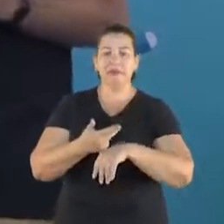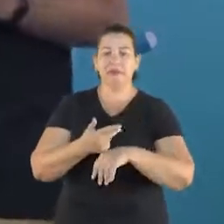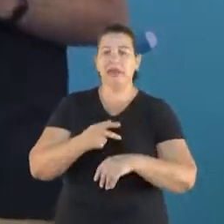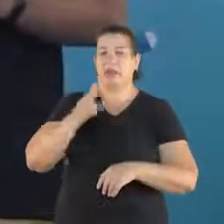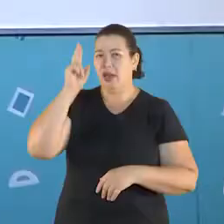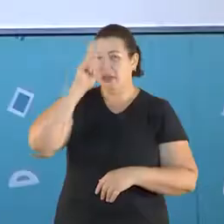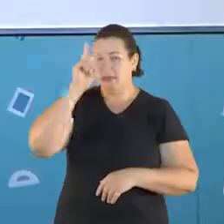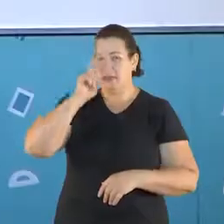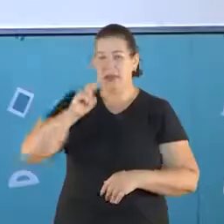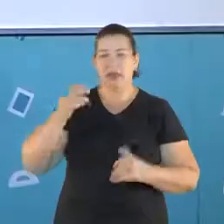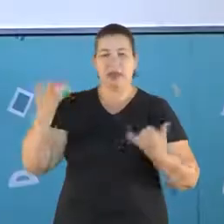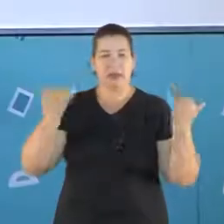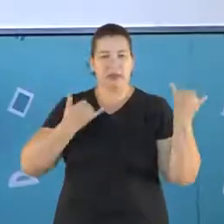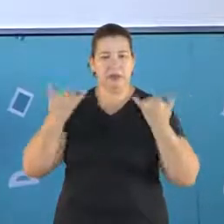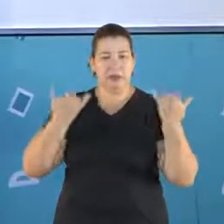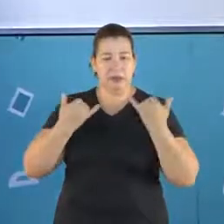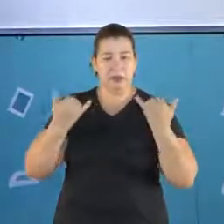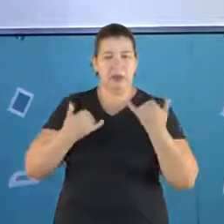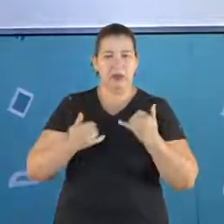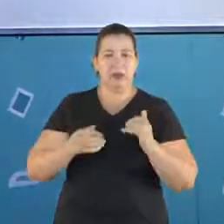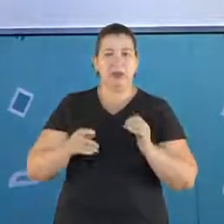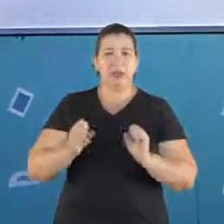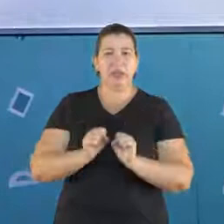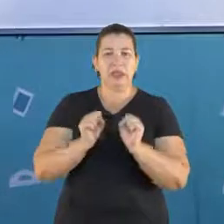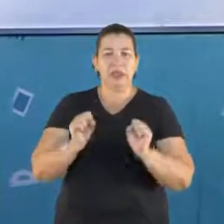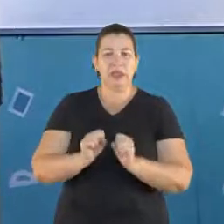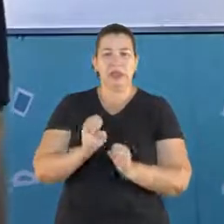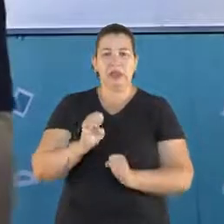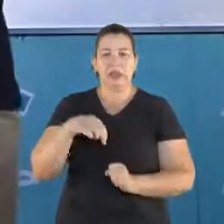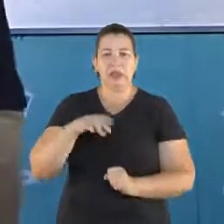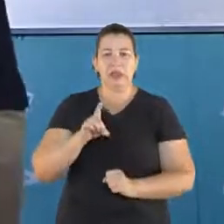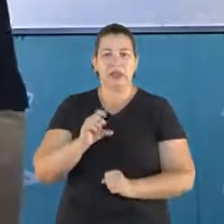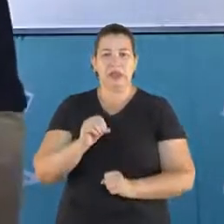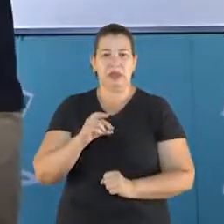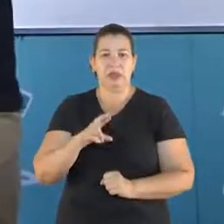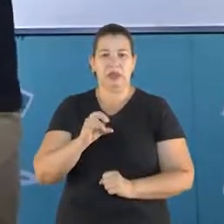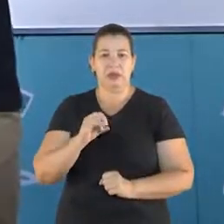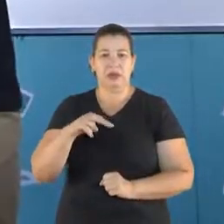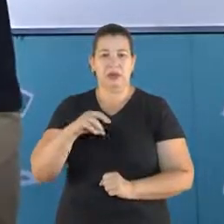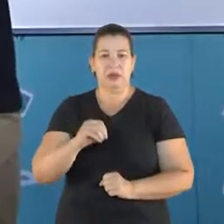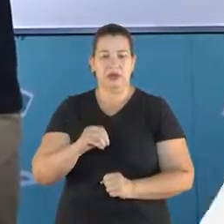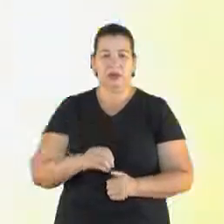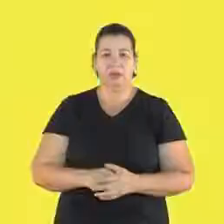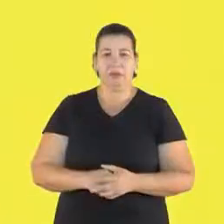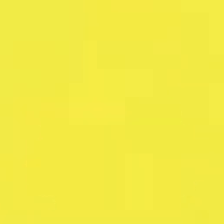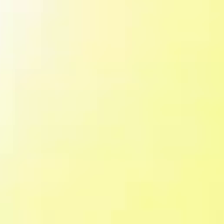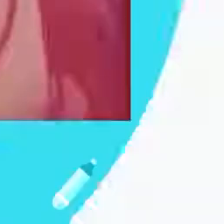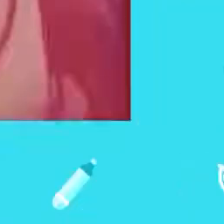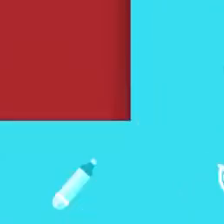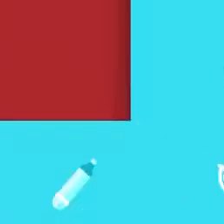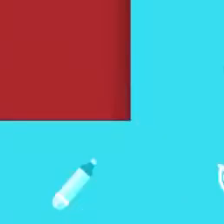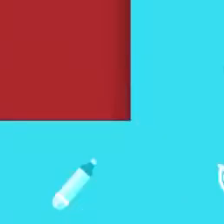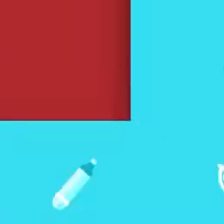corrente sanguínea. Vamos ver um vídeo então para a gente relembrar as informações do sistema endócrino?